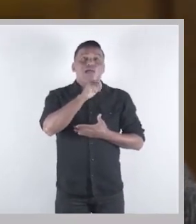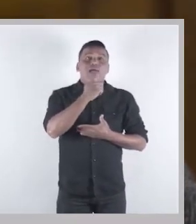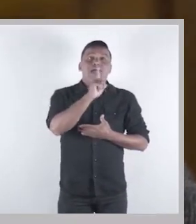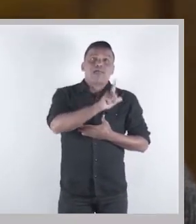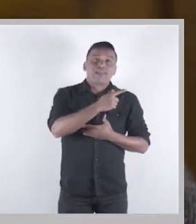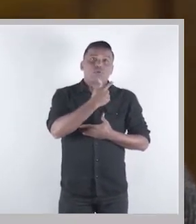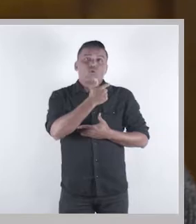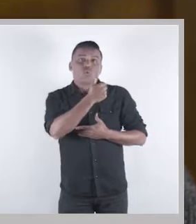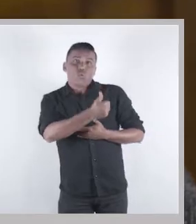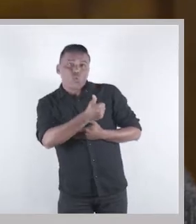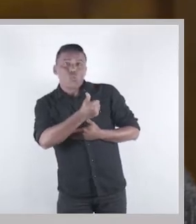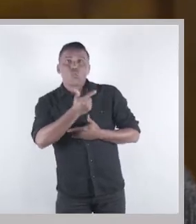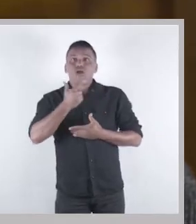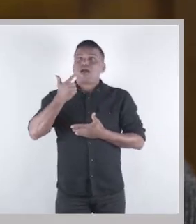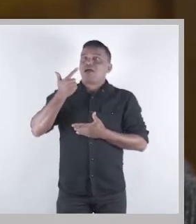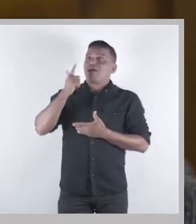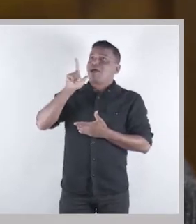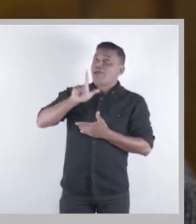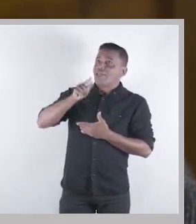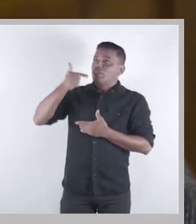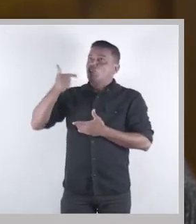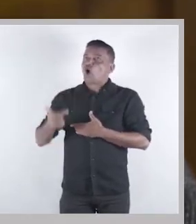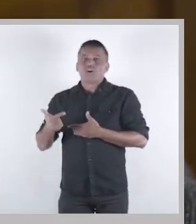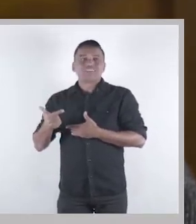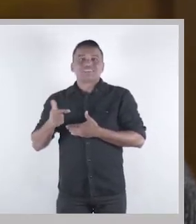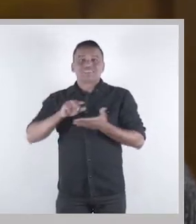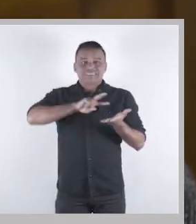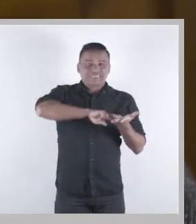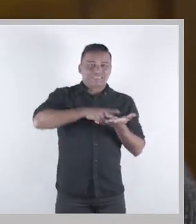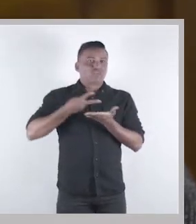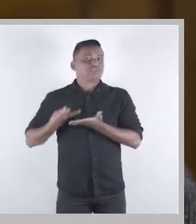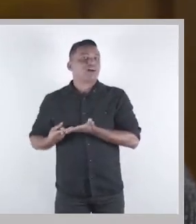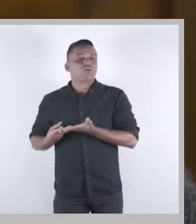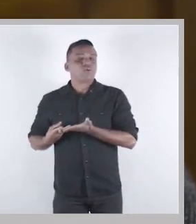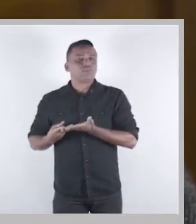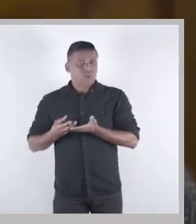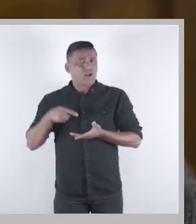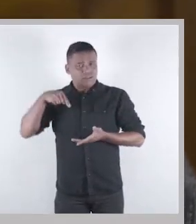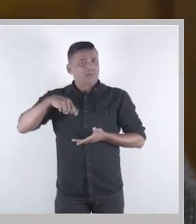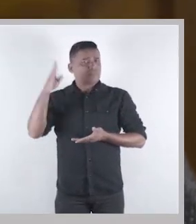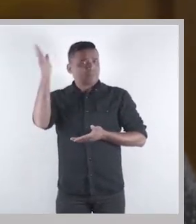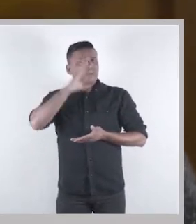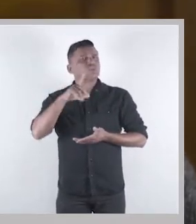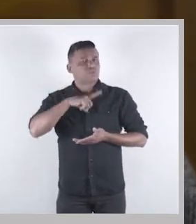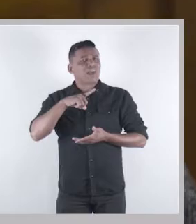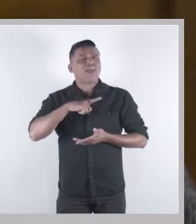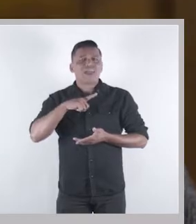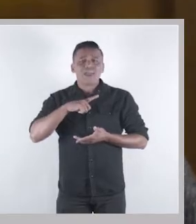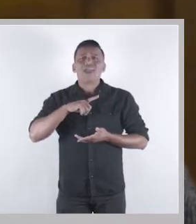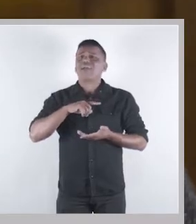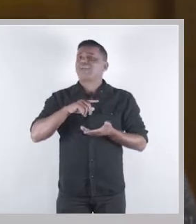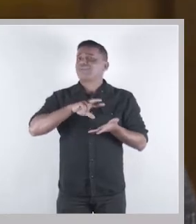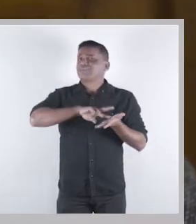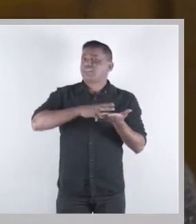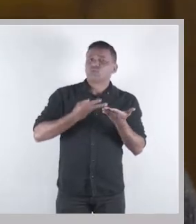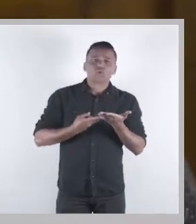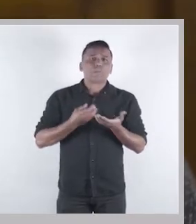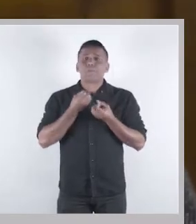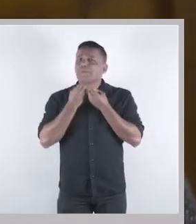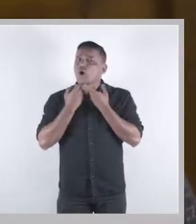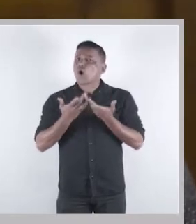muitos bons tradutores aqui no Brasil acho que o Brasil é tá muito bem fornido né de